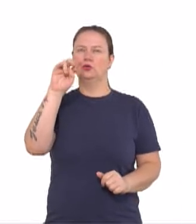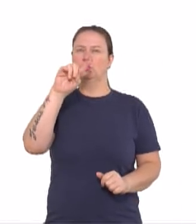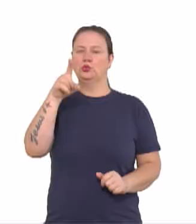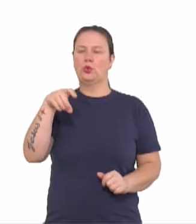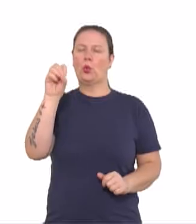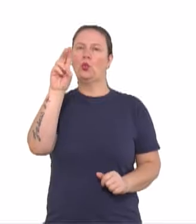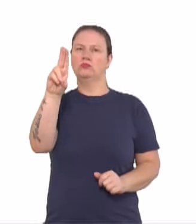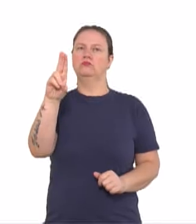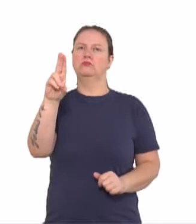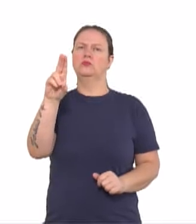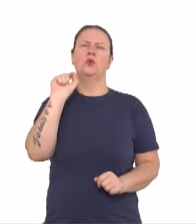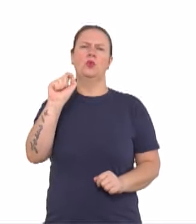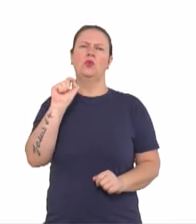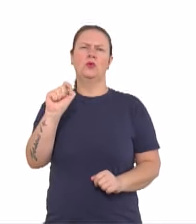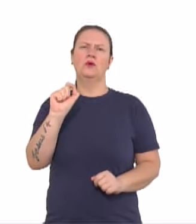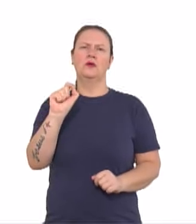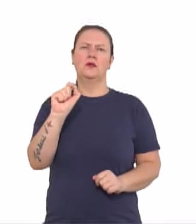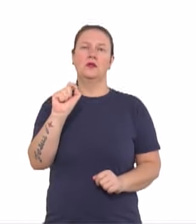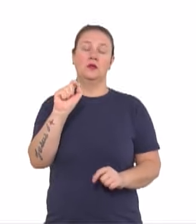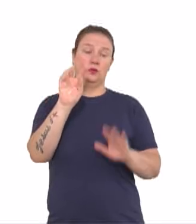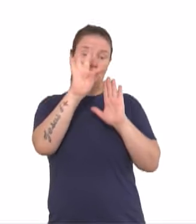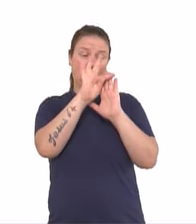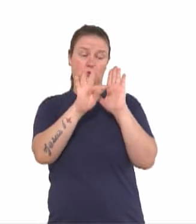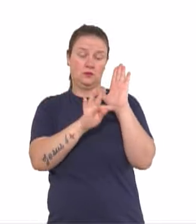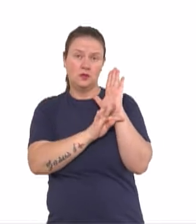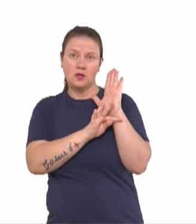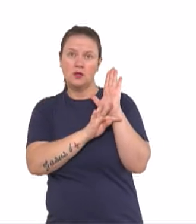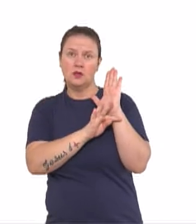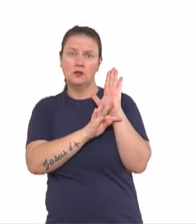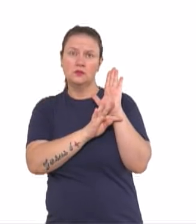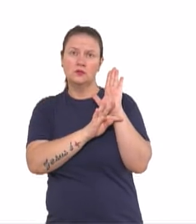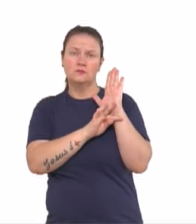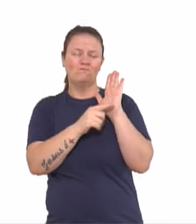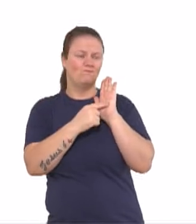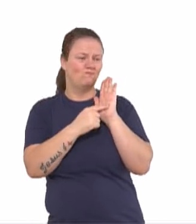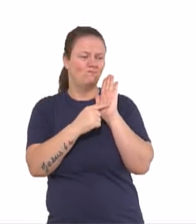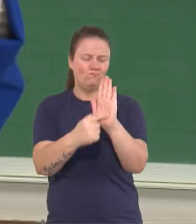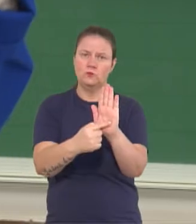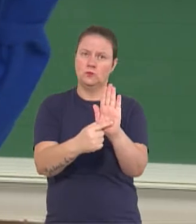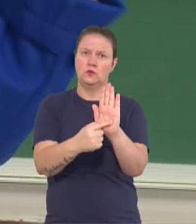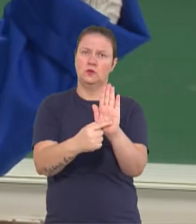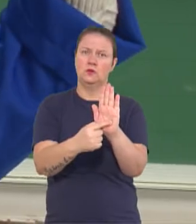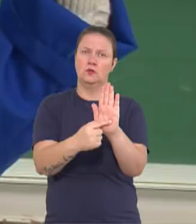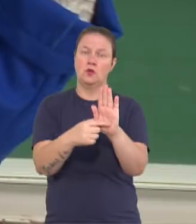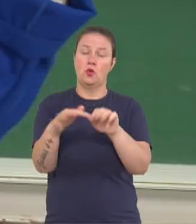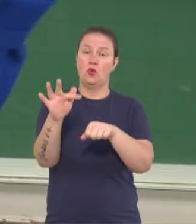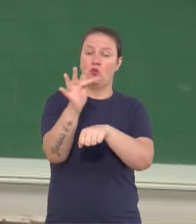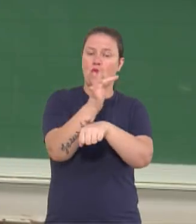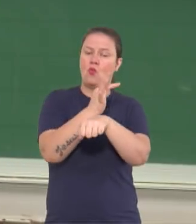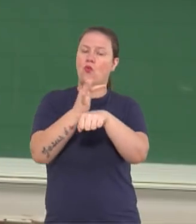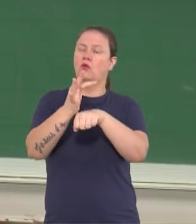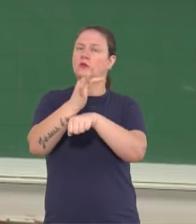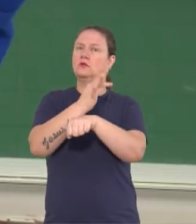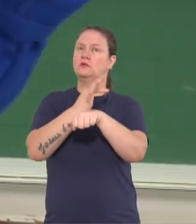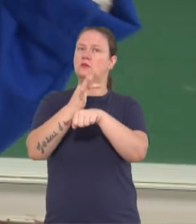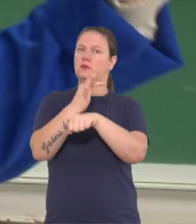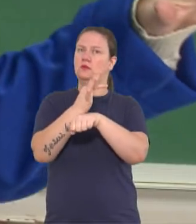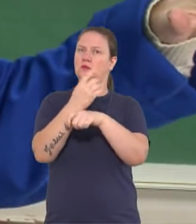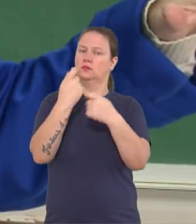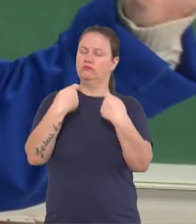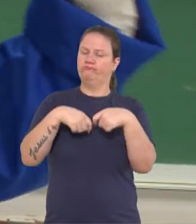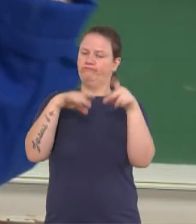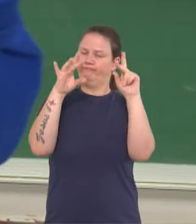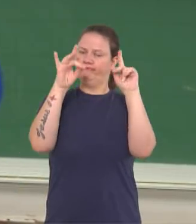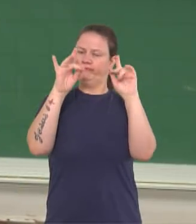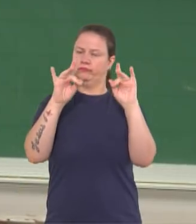cotidiano, geralmente, mas nos textos escritos, os textos que são mais formais, né, que requer maior